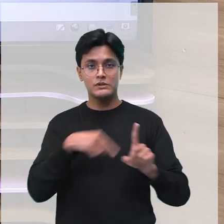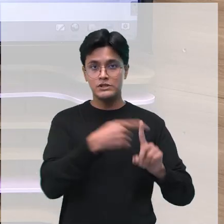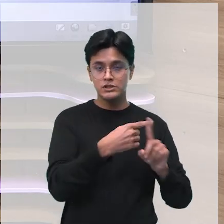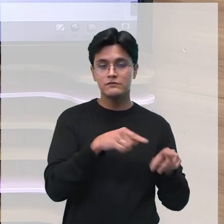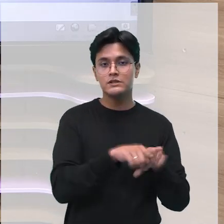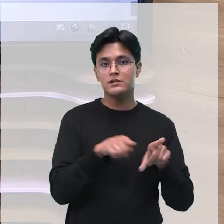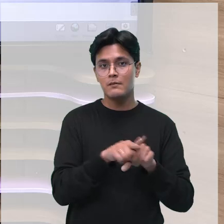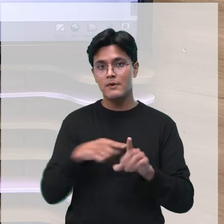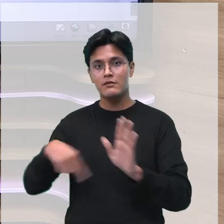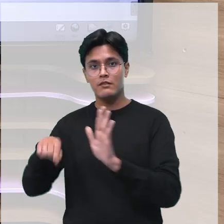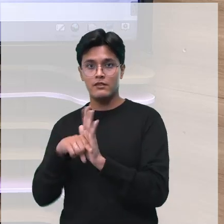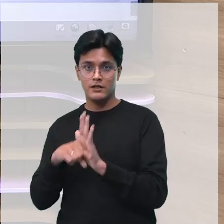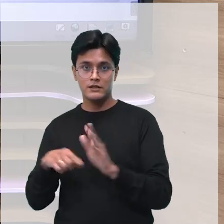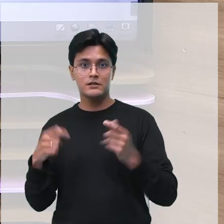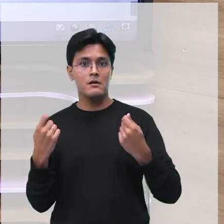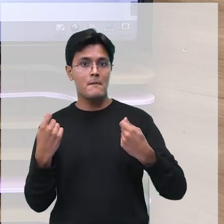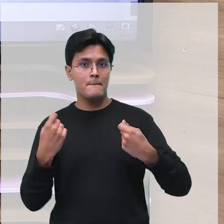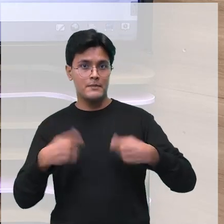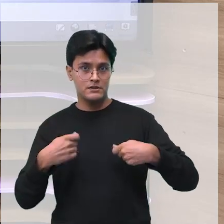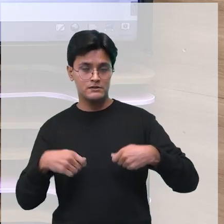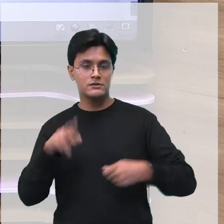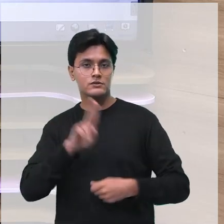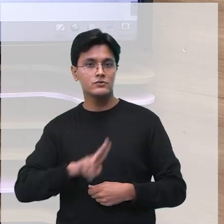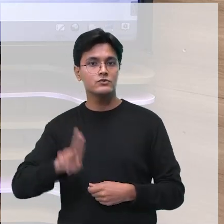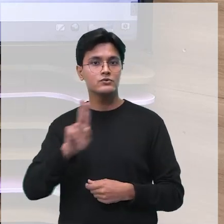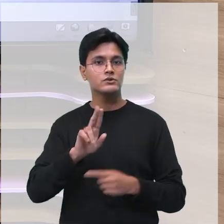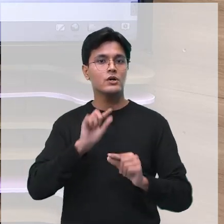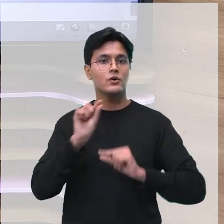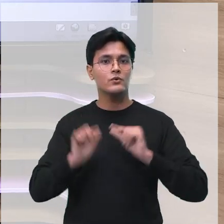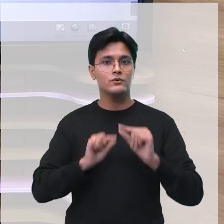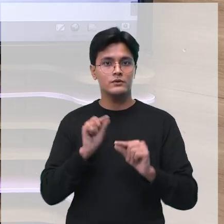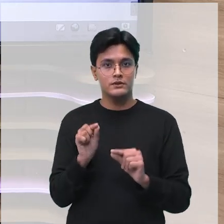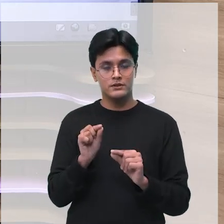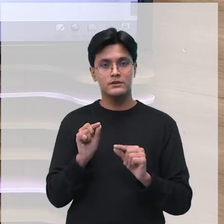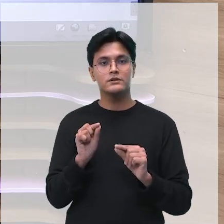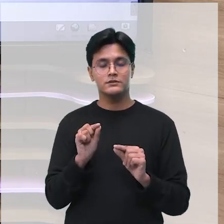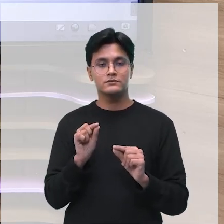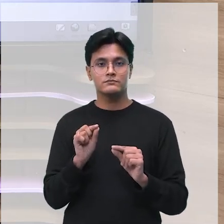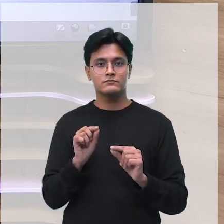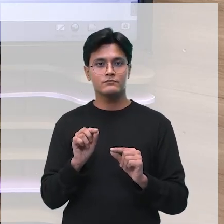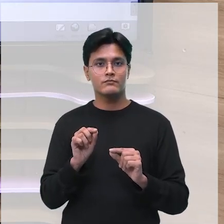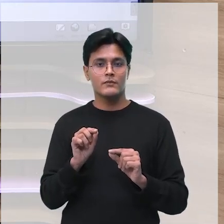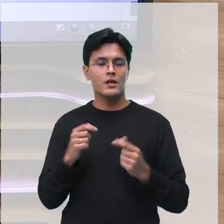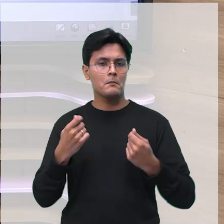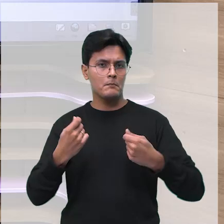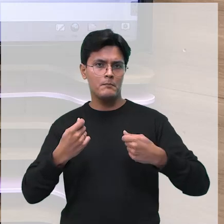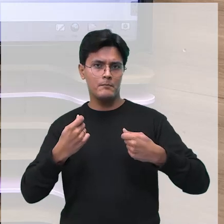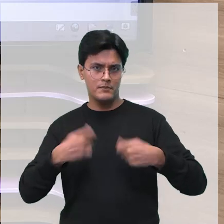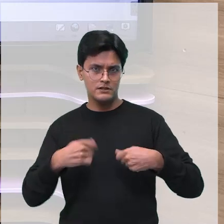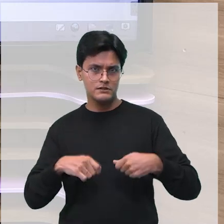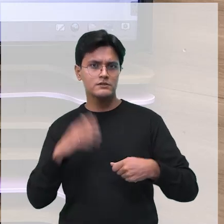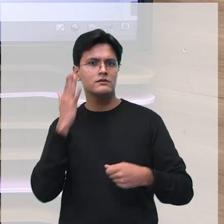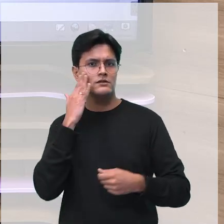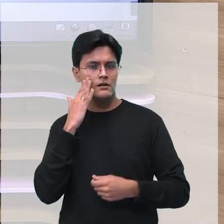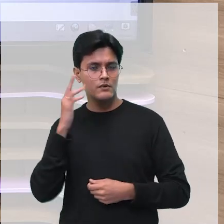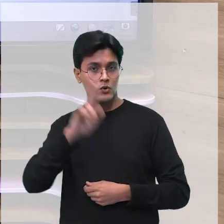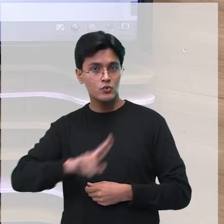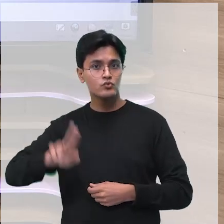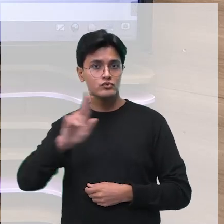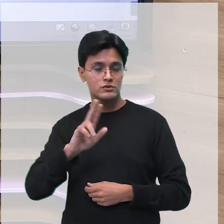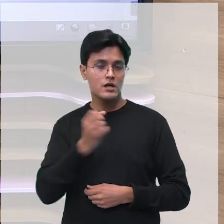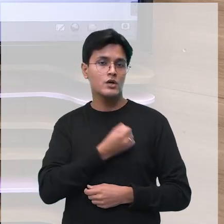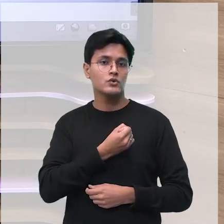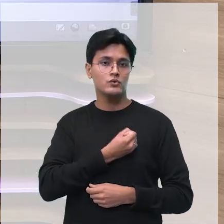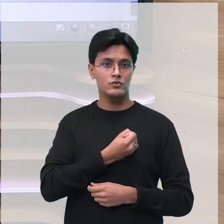negativo Então eu preciso fazer uso eh dessas eh desses números